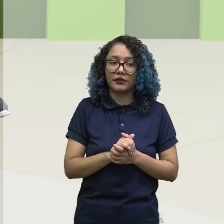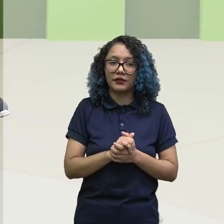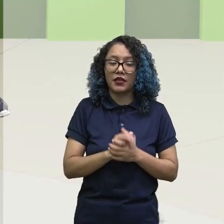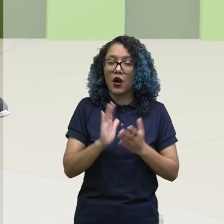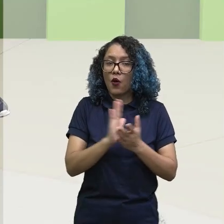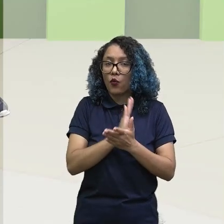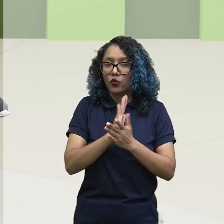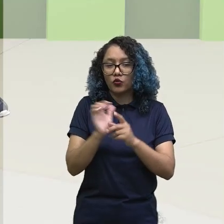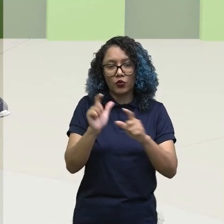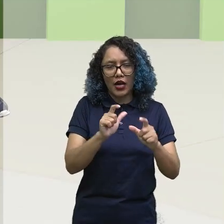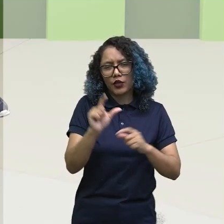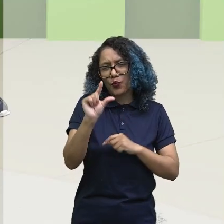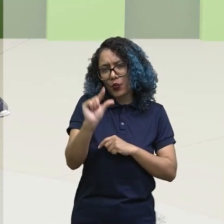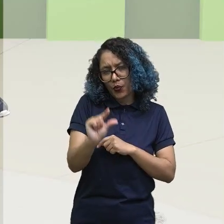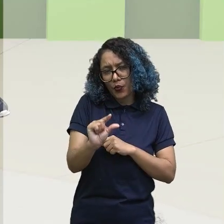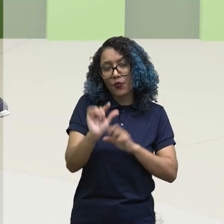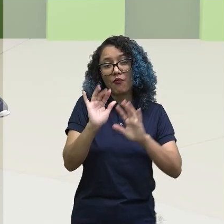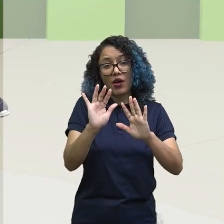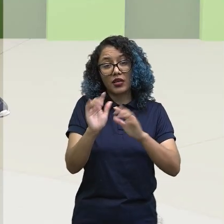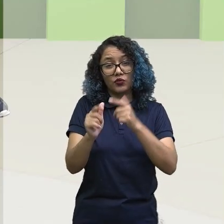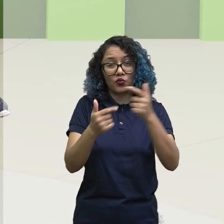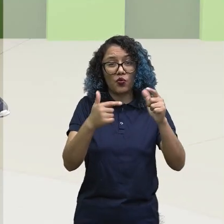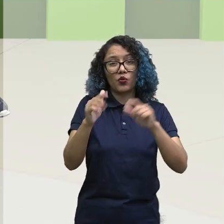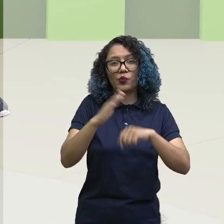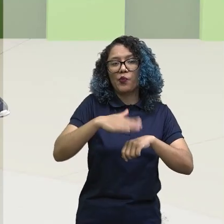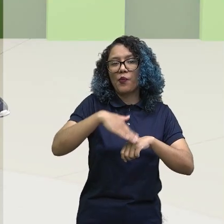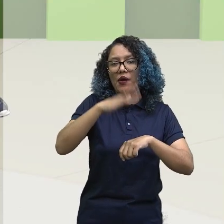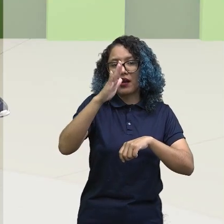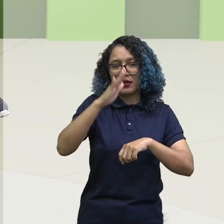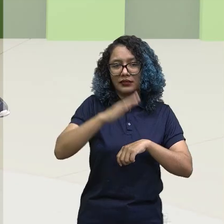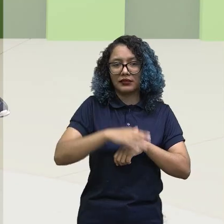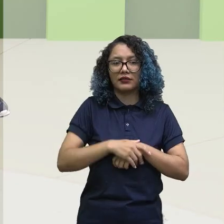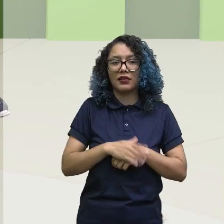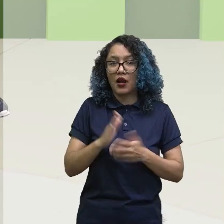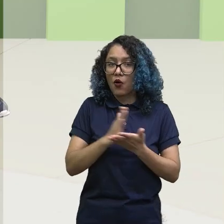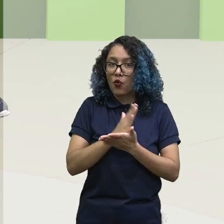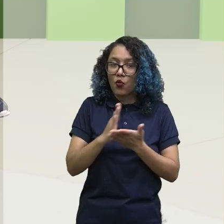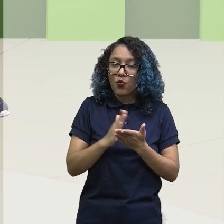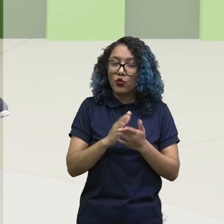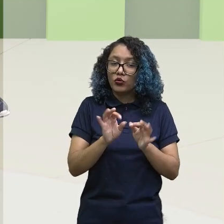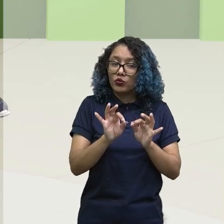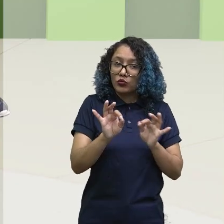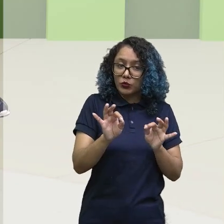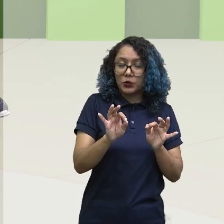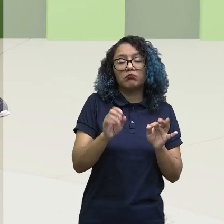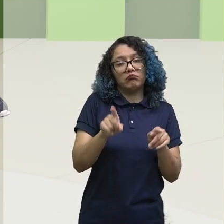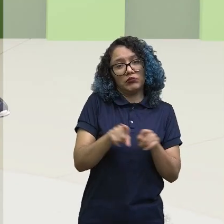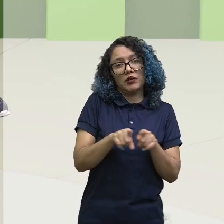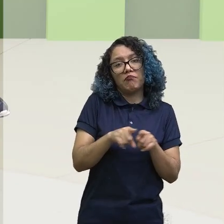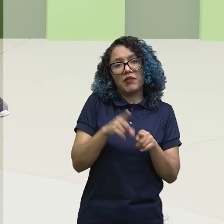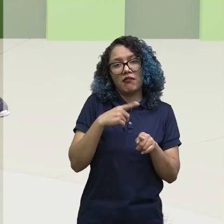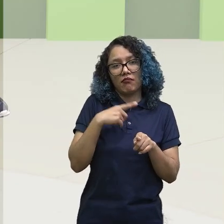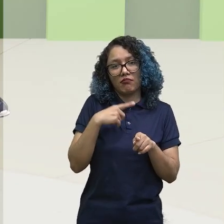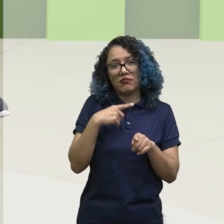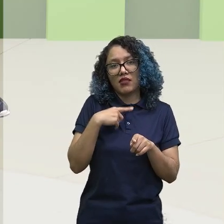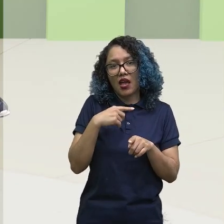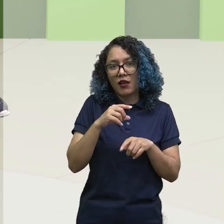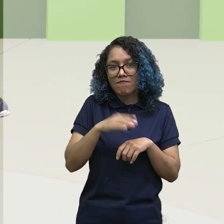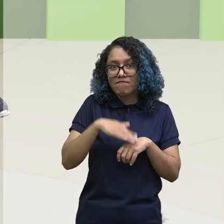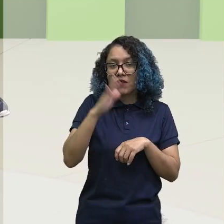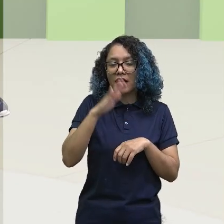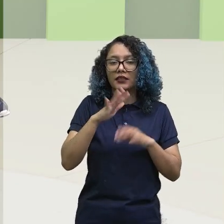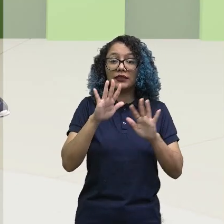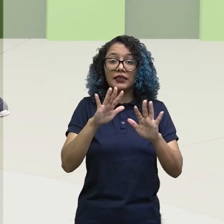ali está baixo, mas outros não muito próximos a gente já tem um nível mais elevado. Porque quando acontece